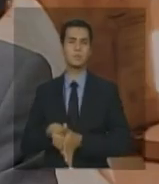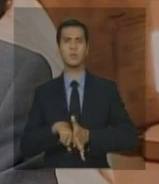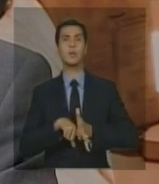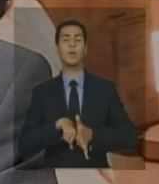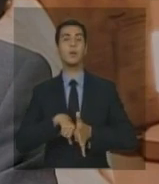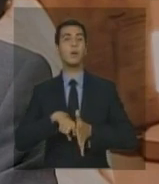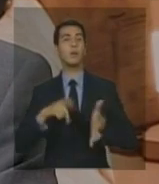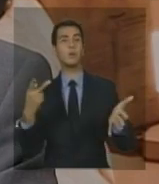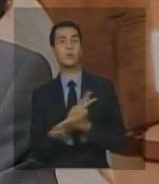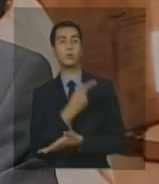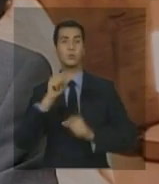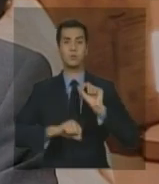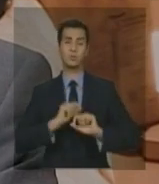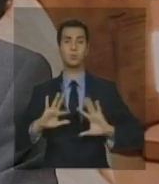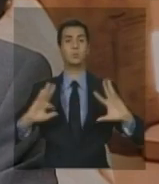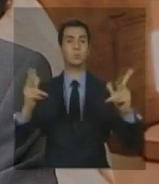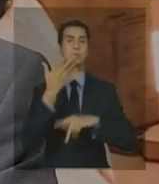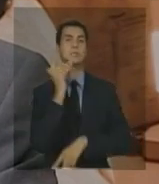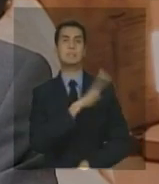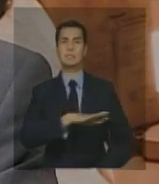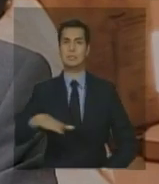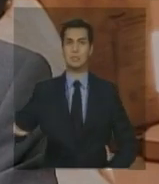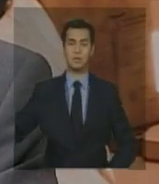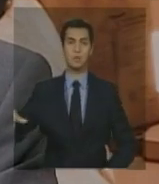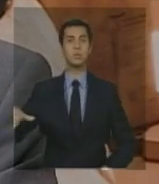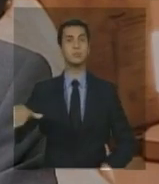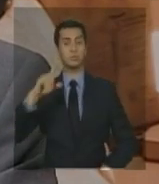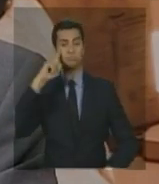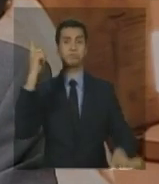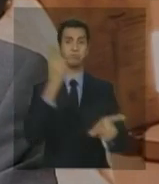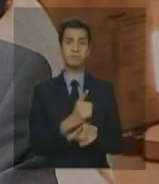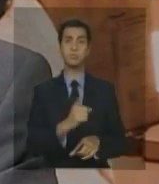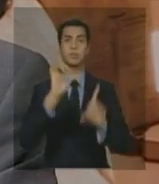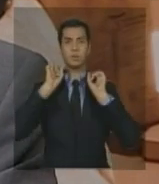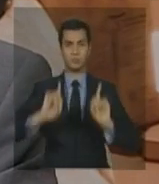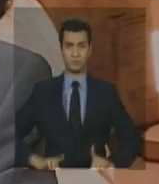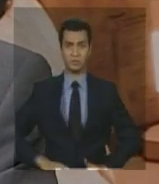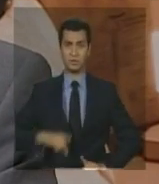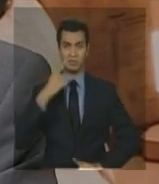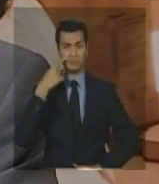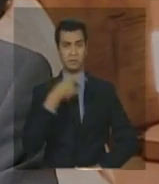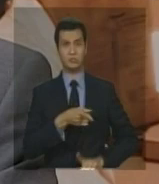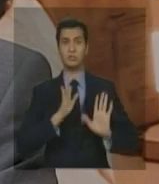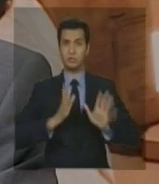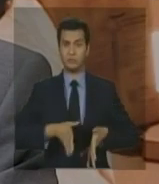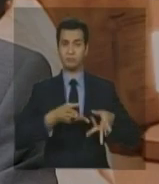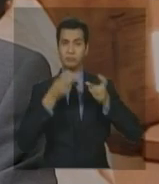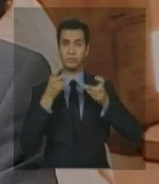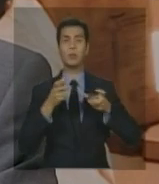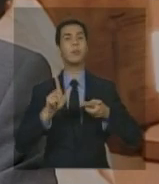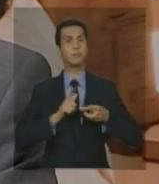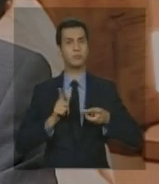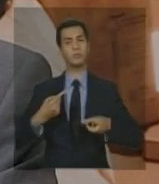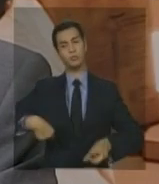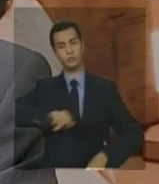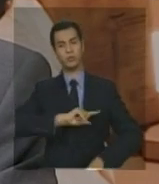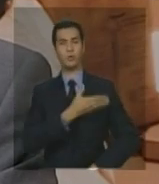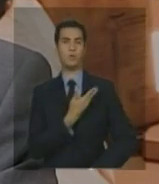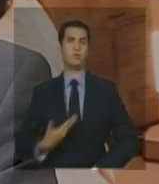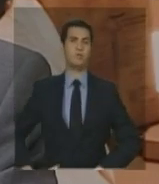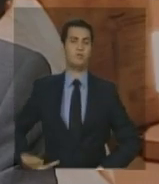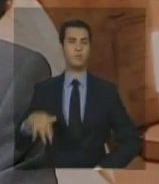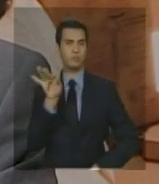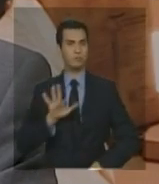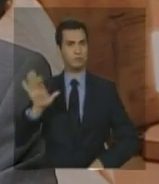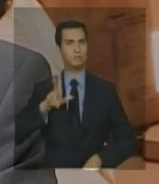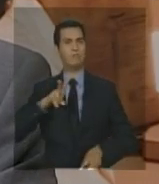pelo diagnóstico. E no momento em que essa criança foi identificada com deficiência, o monitoramento continua